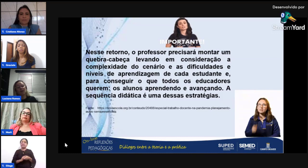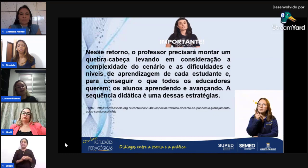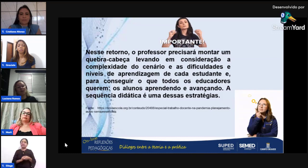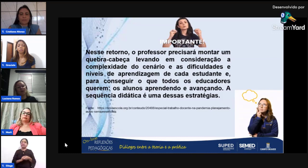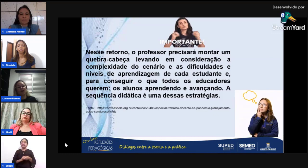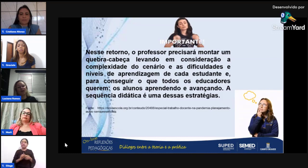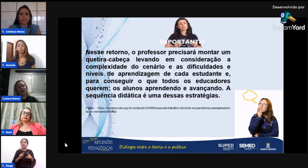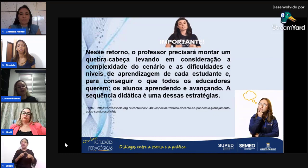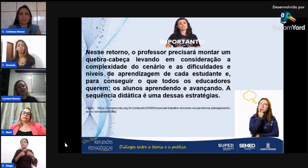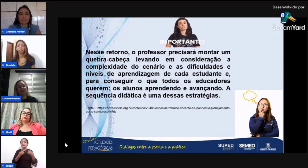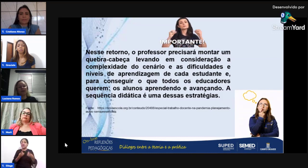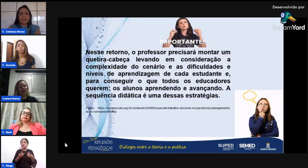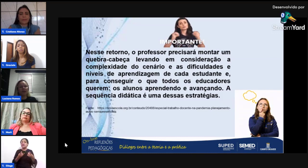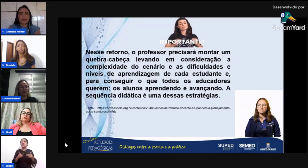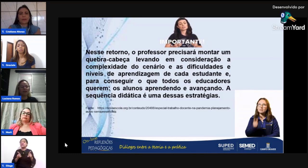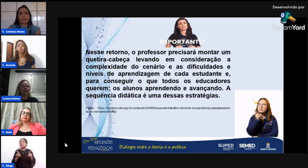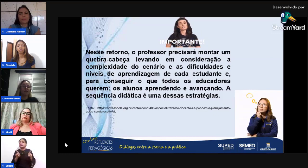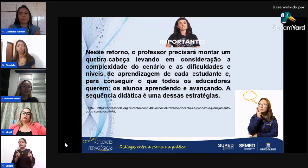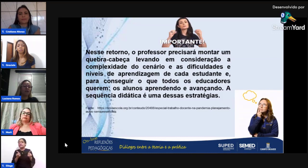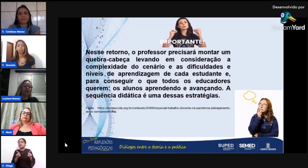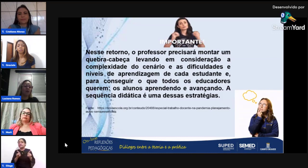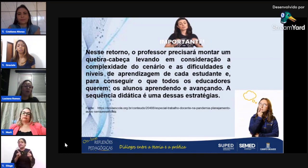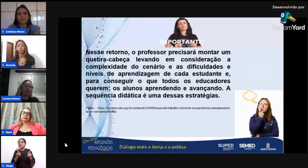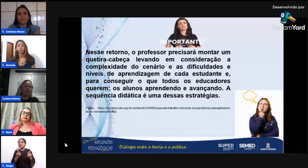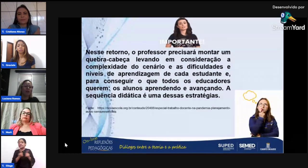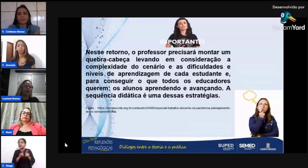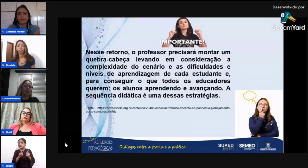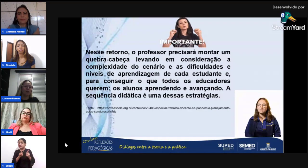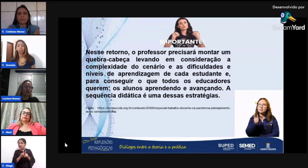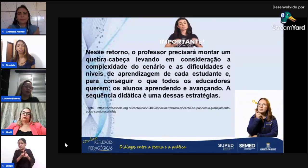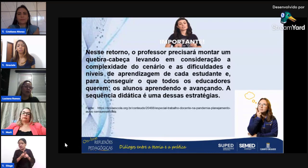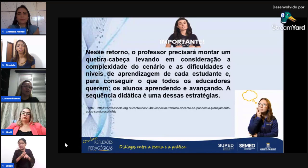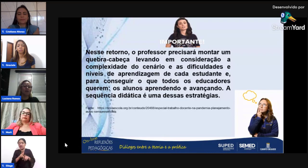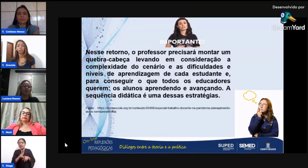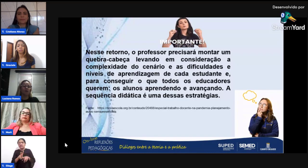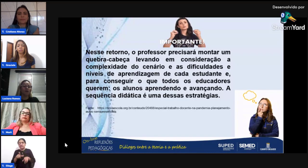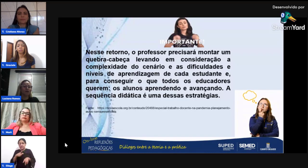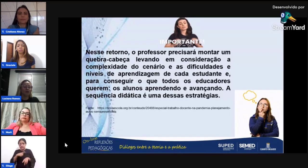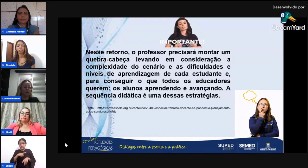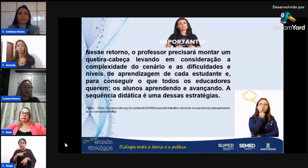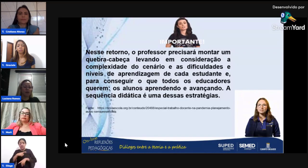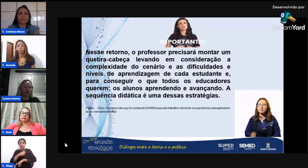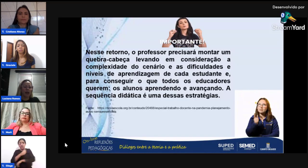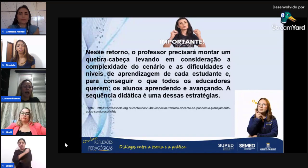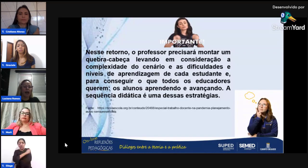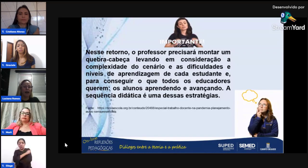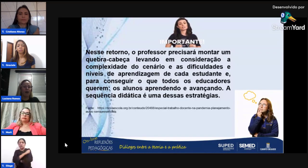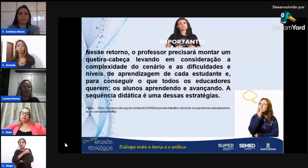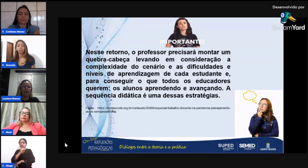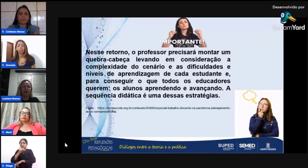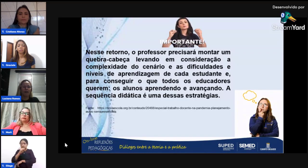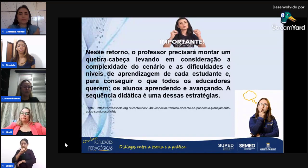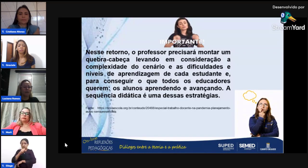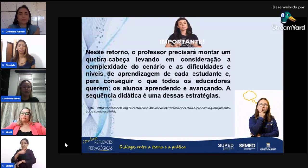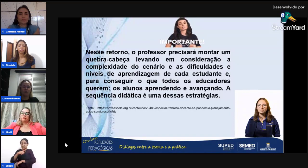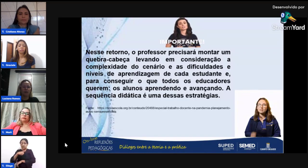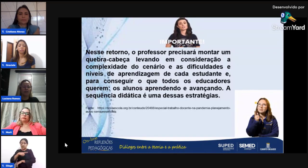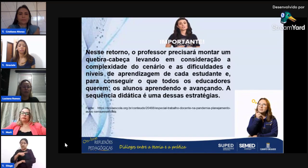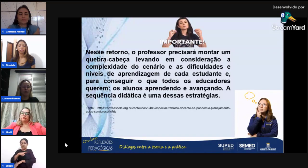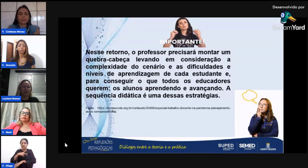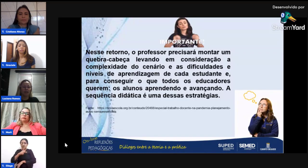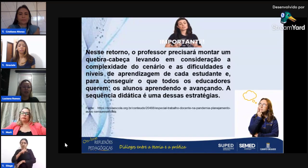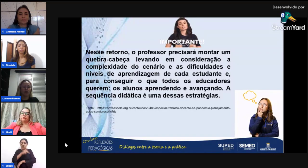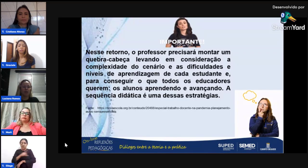lado, a gente pode dizer que tiveram aqueles que tiveram um auxílio, às vezes um professor particular, alguém mesmo